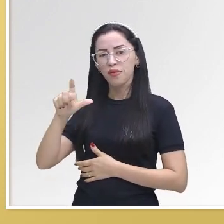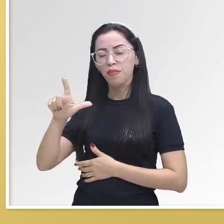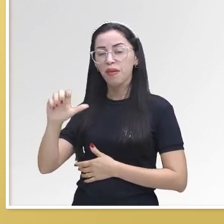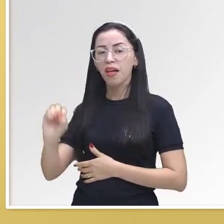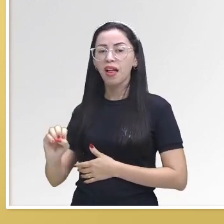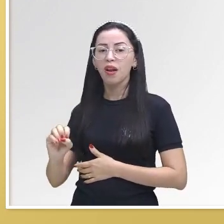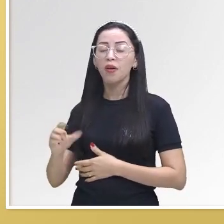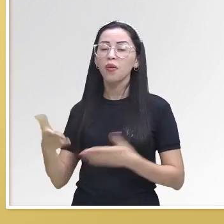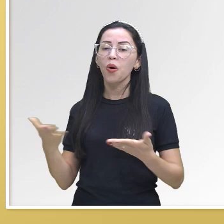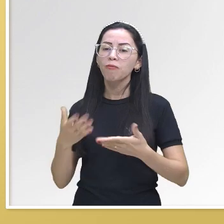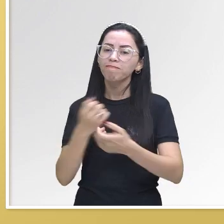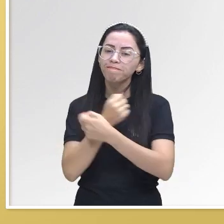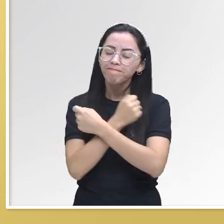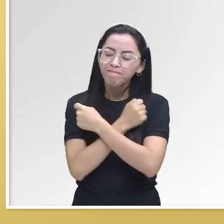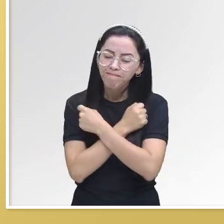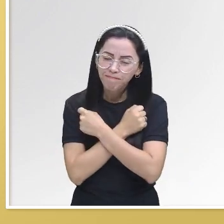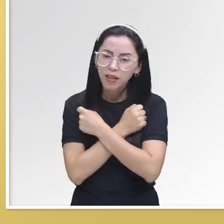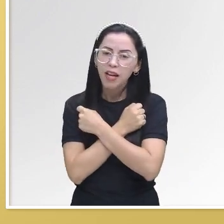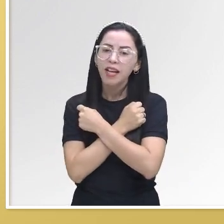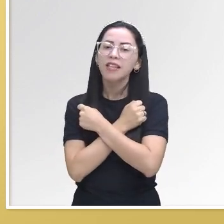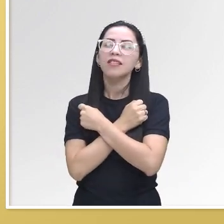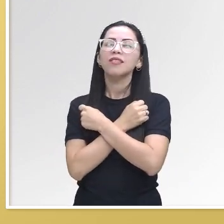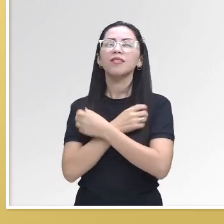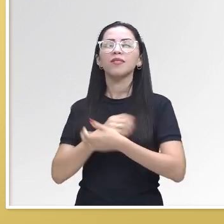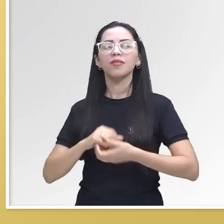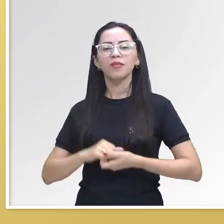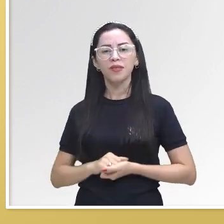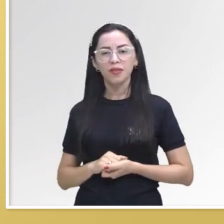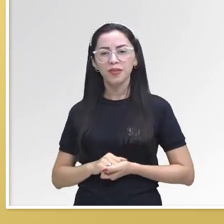o nosso abraço, eu, professora Carla.